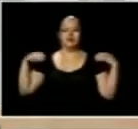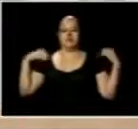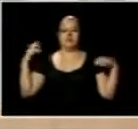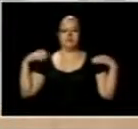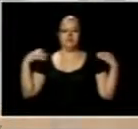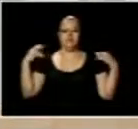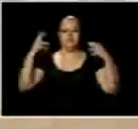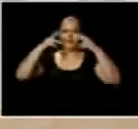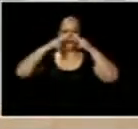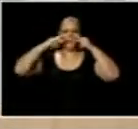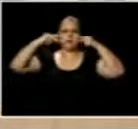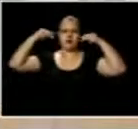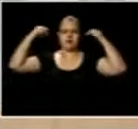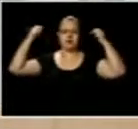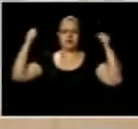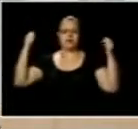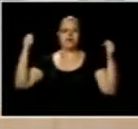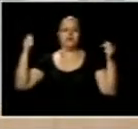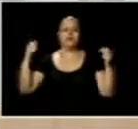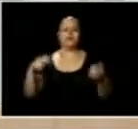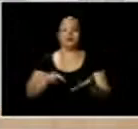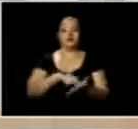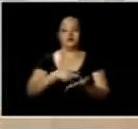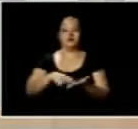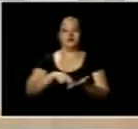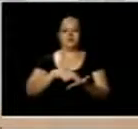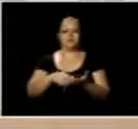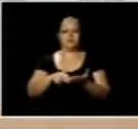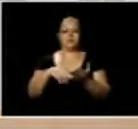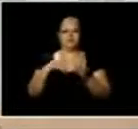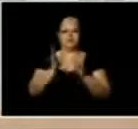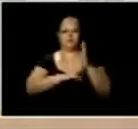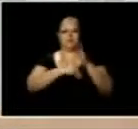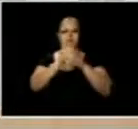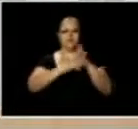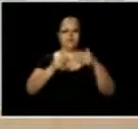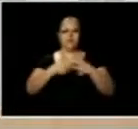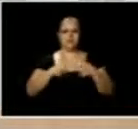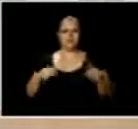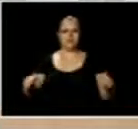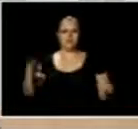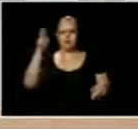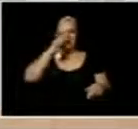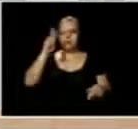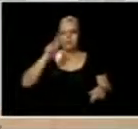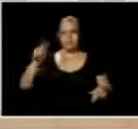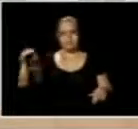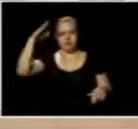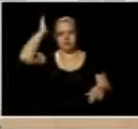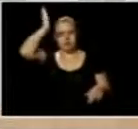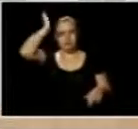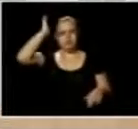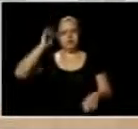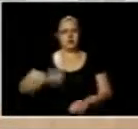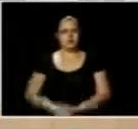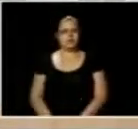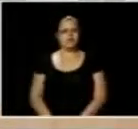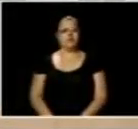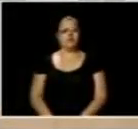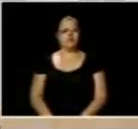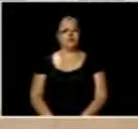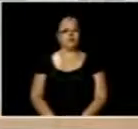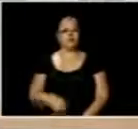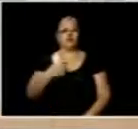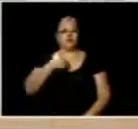dança e o Salão de Artes Plásticas e Visuais da nossa cidade. Ótimo! Eu acredito